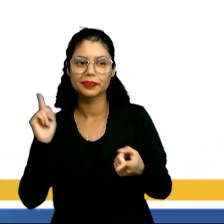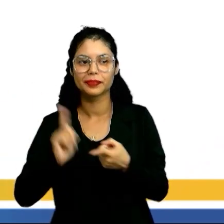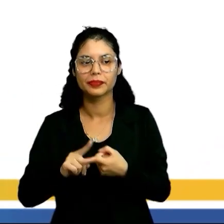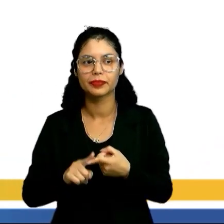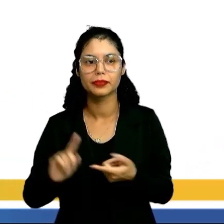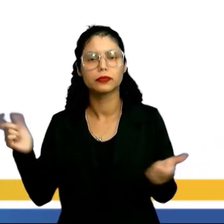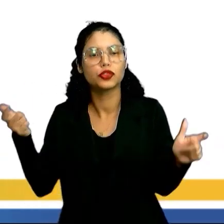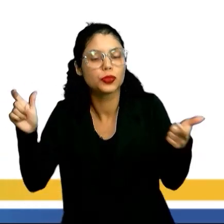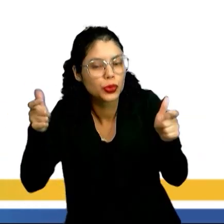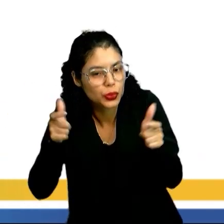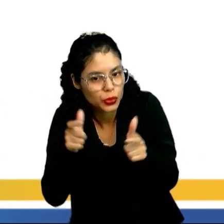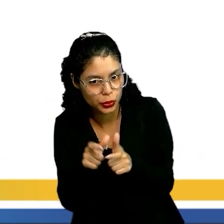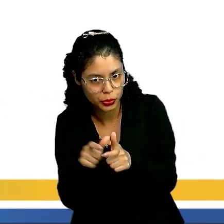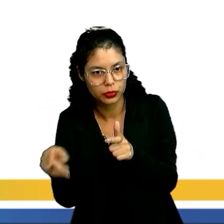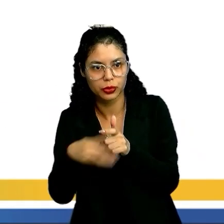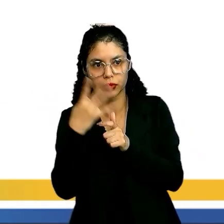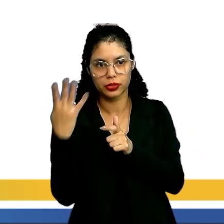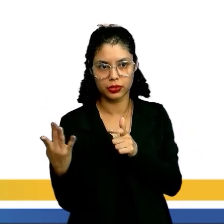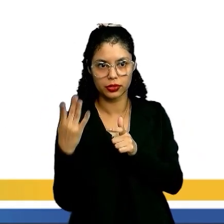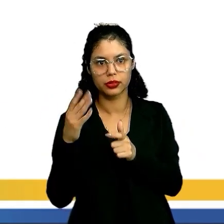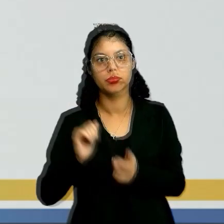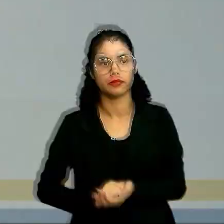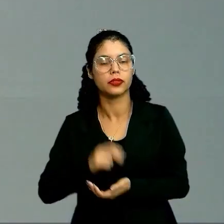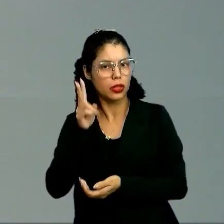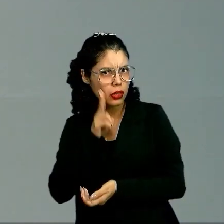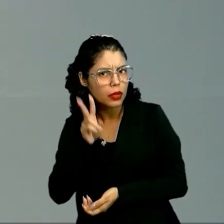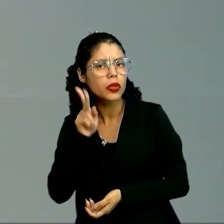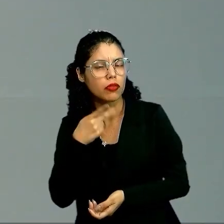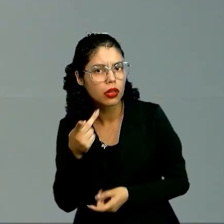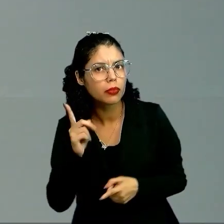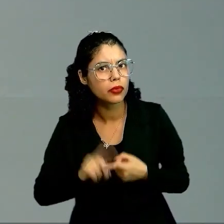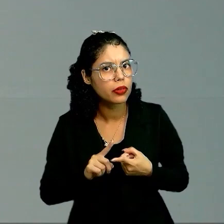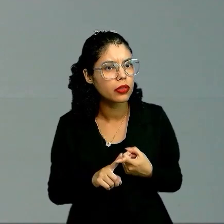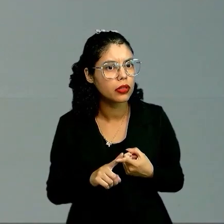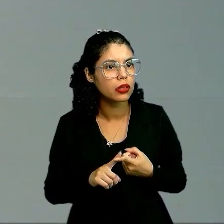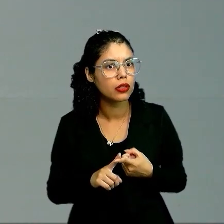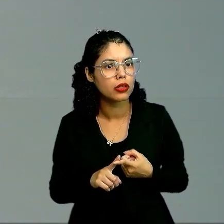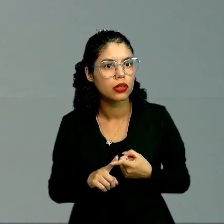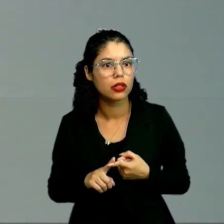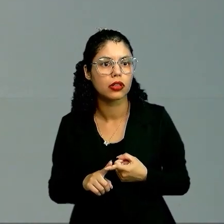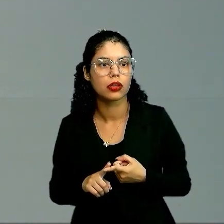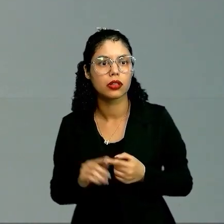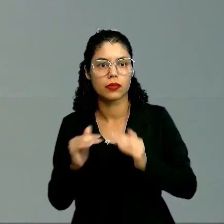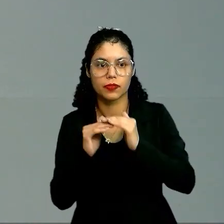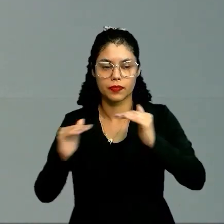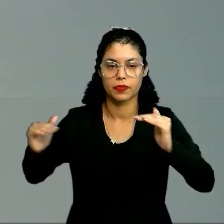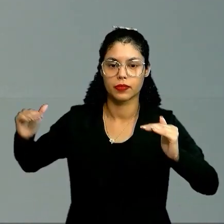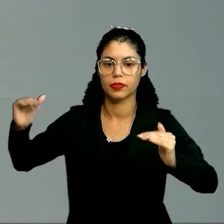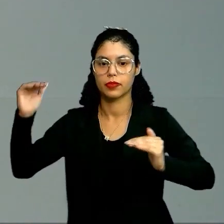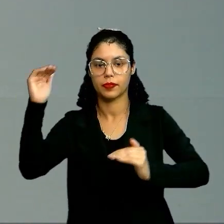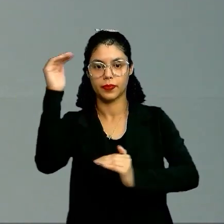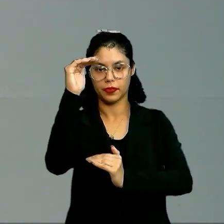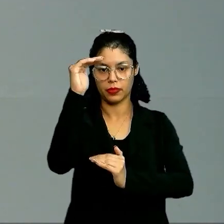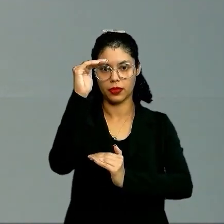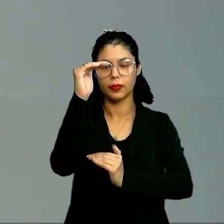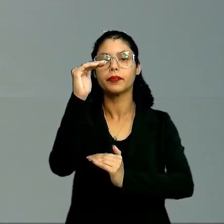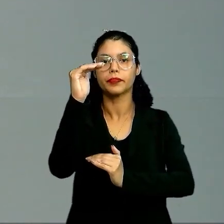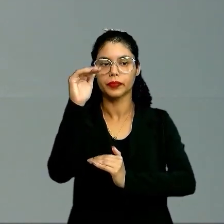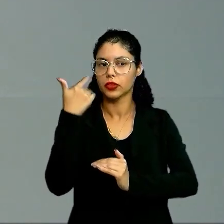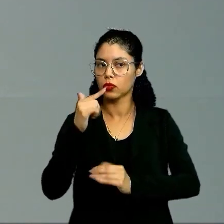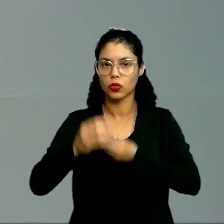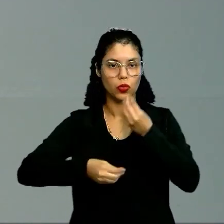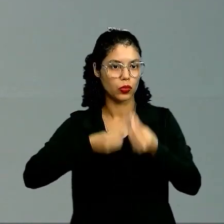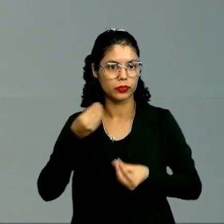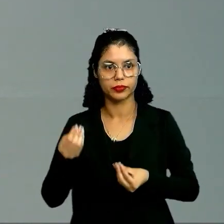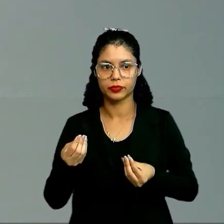Então, o caule ele diminui a quantidade de auxina, lembra que eu falei? Porque a auxina está na gema apical. Então, não